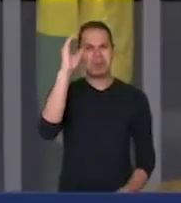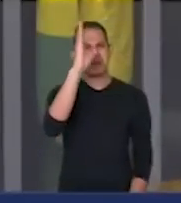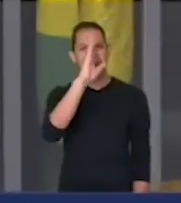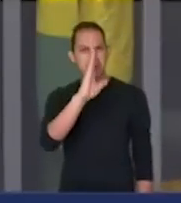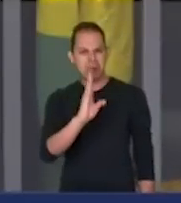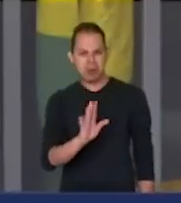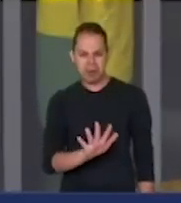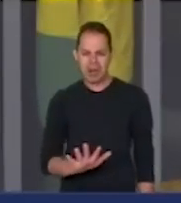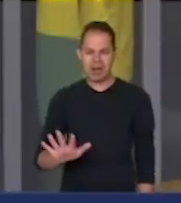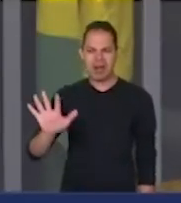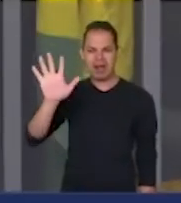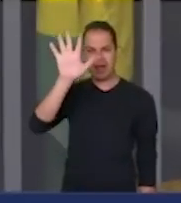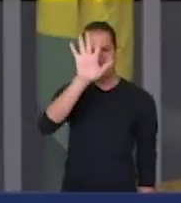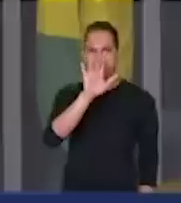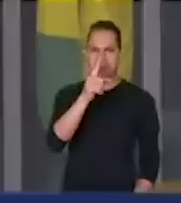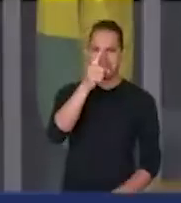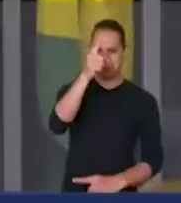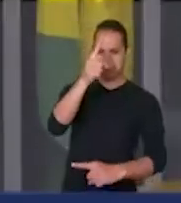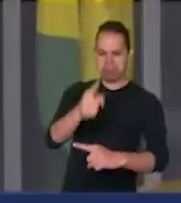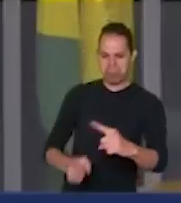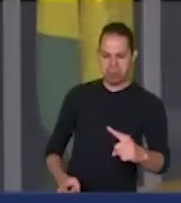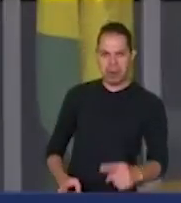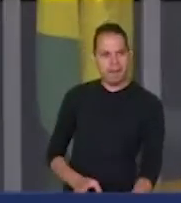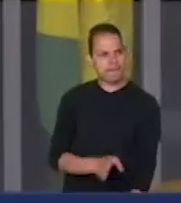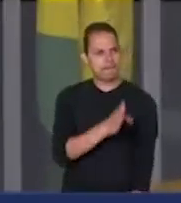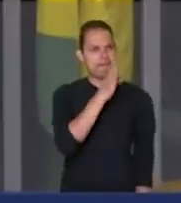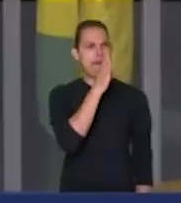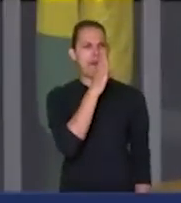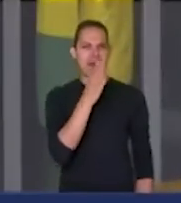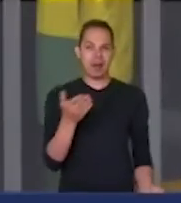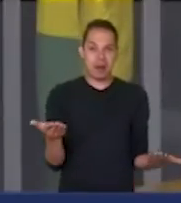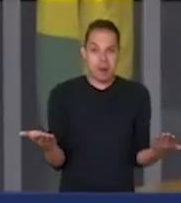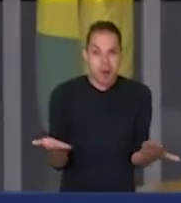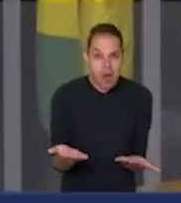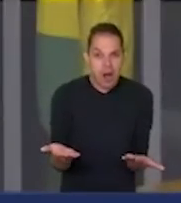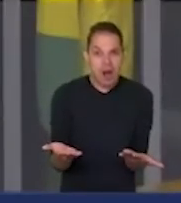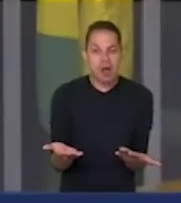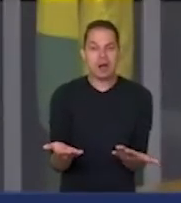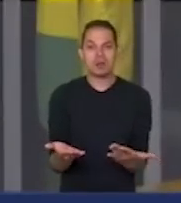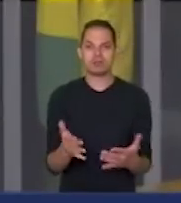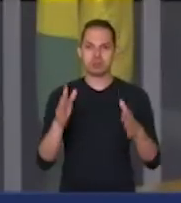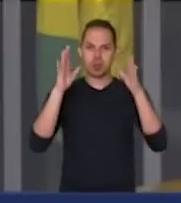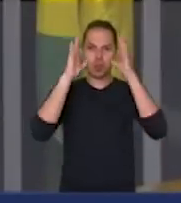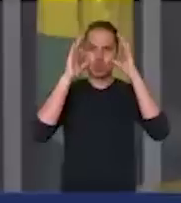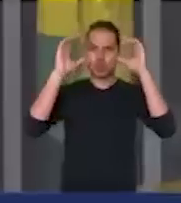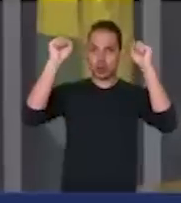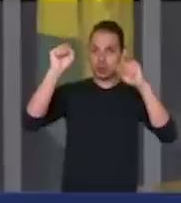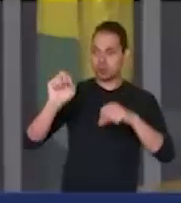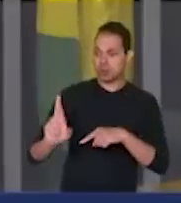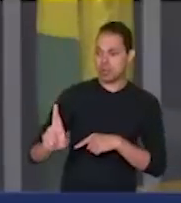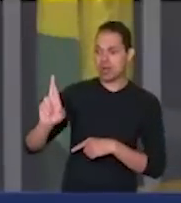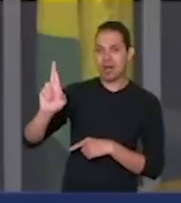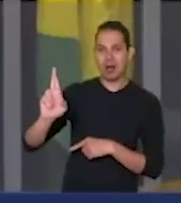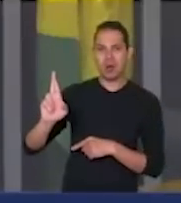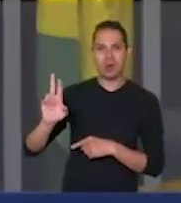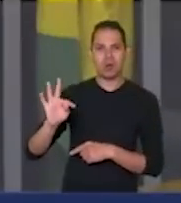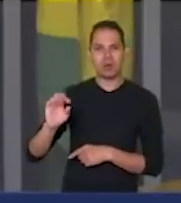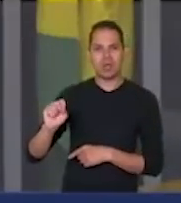à censura neste momento por parte de um tribunal que deveria garantir